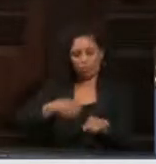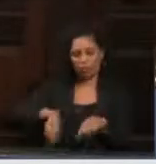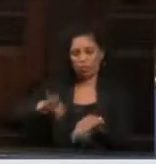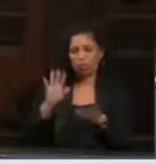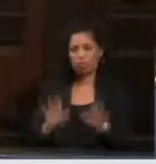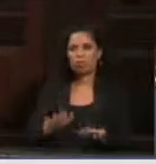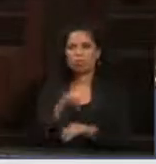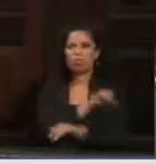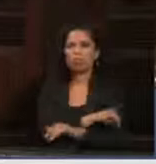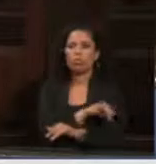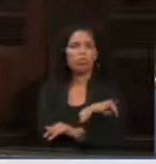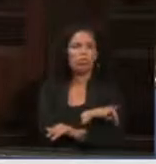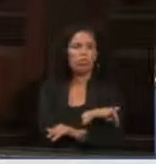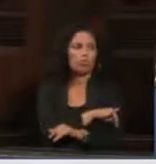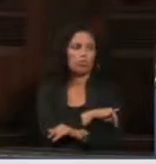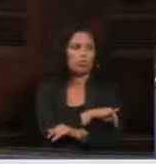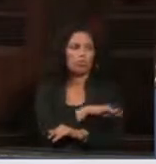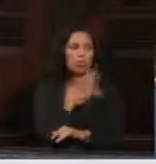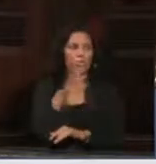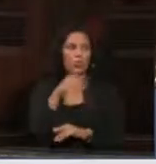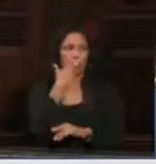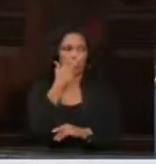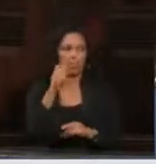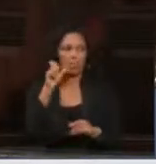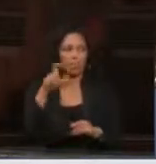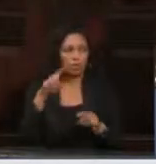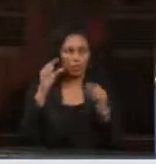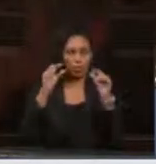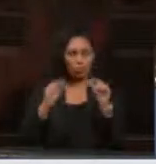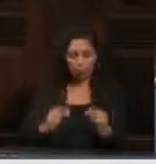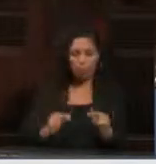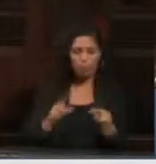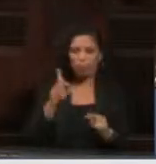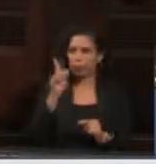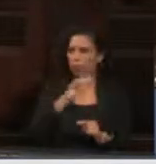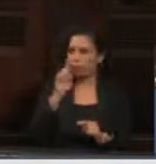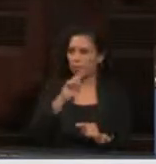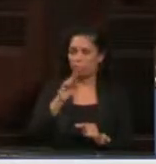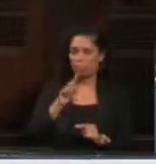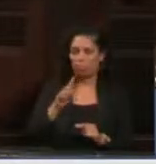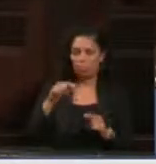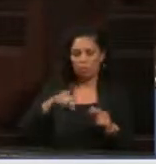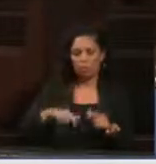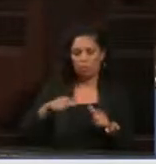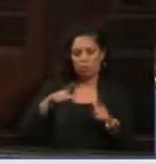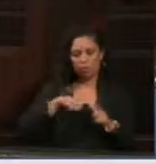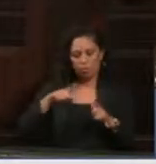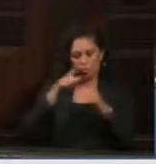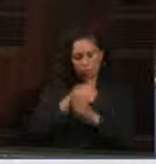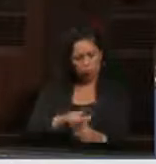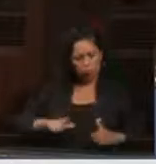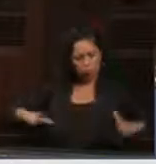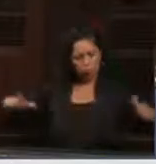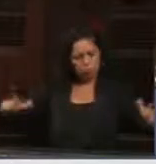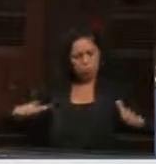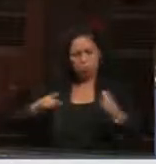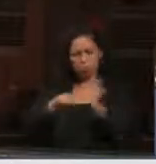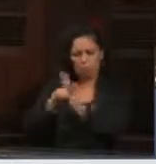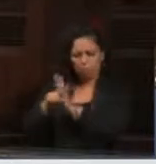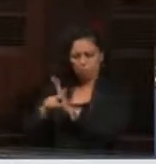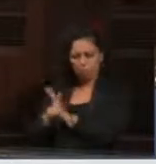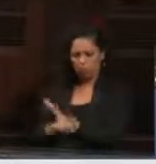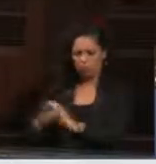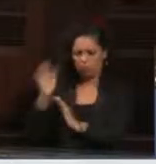e como se fosse pouco esse parque estadual de ciência pesquisa e inovação que envolve universidades